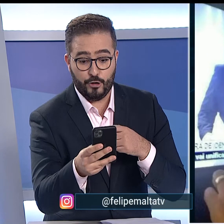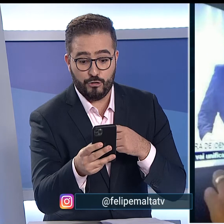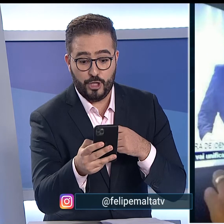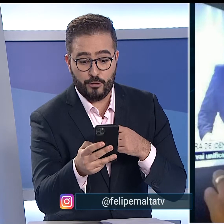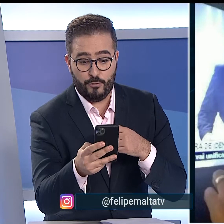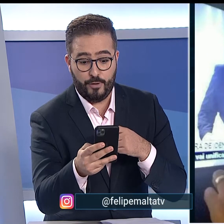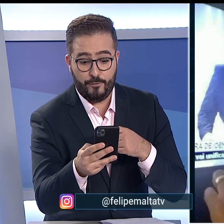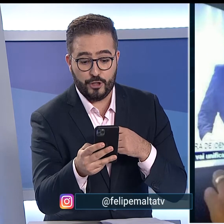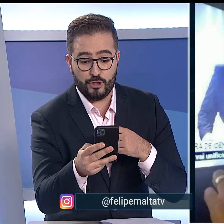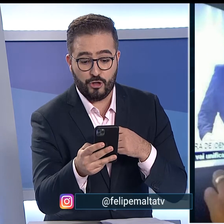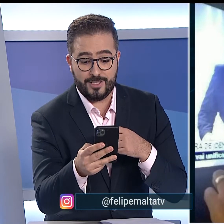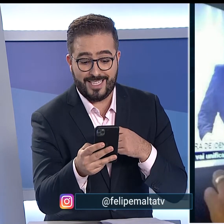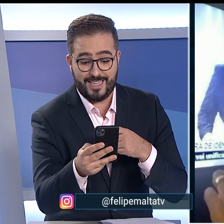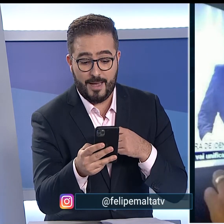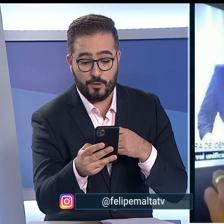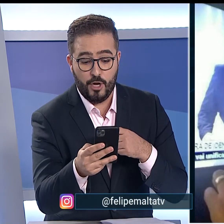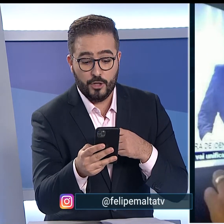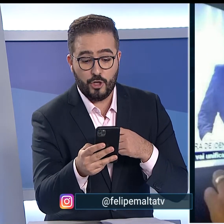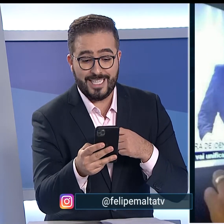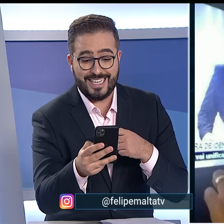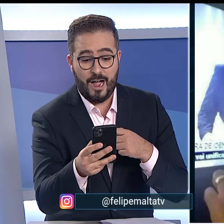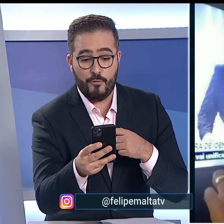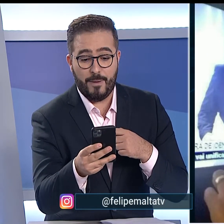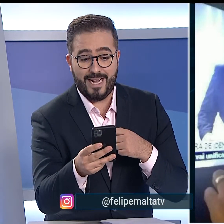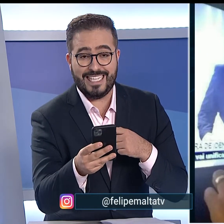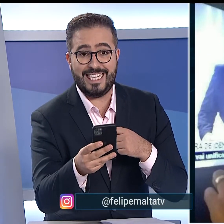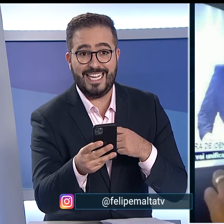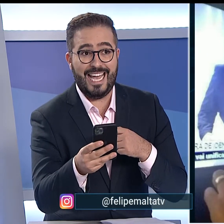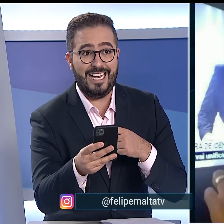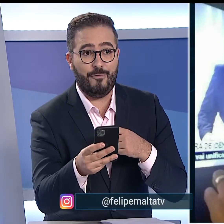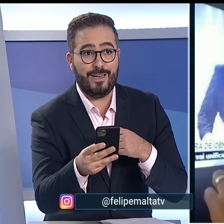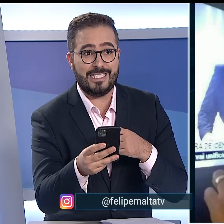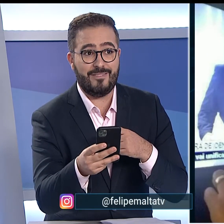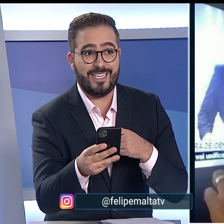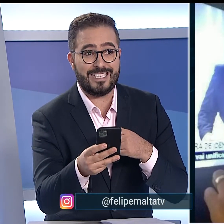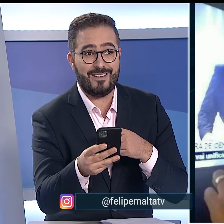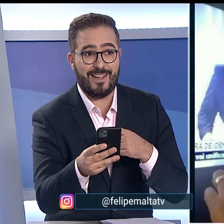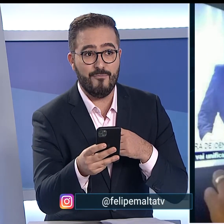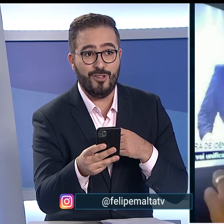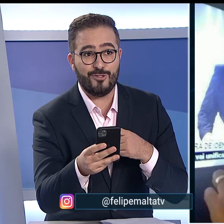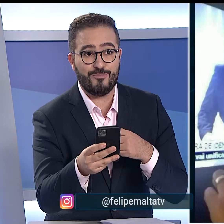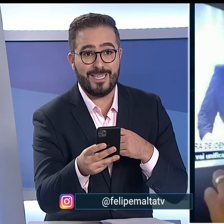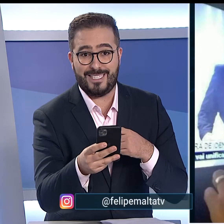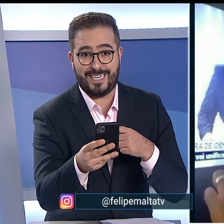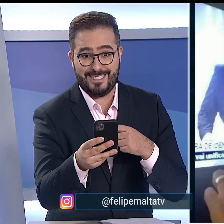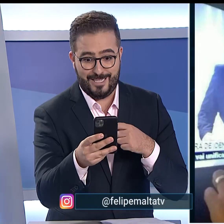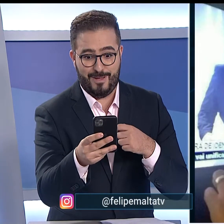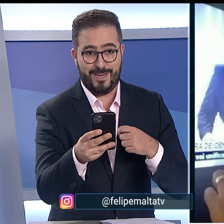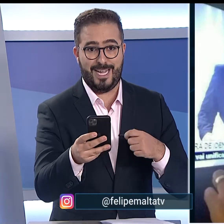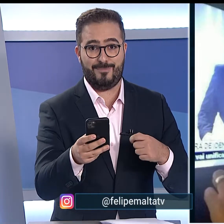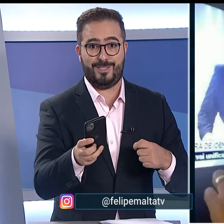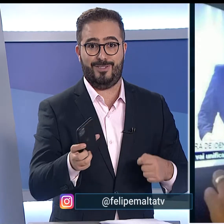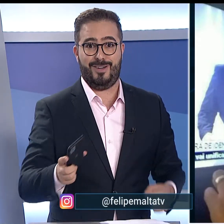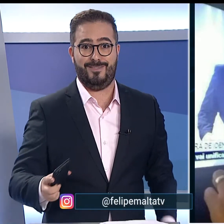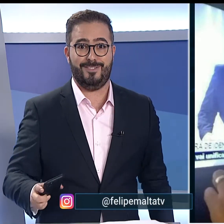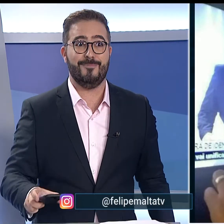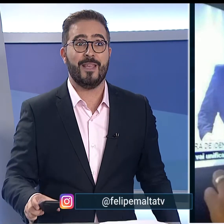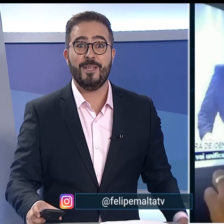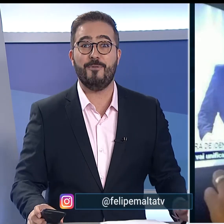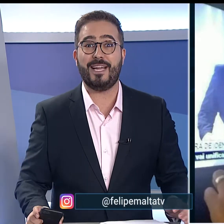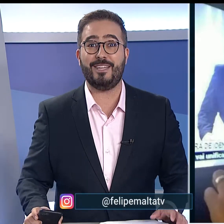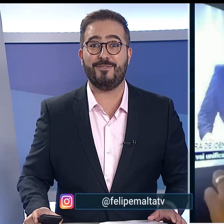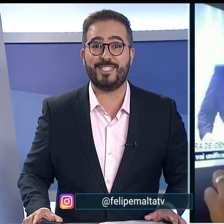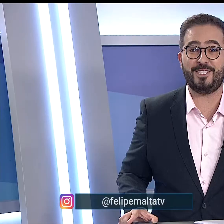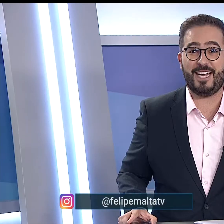aniversário. Foi o dia que eu não vi, foi dia 18 de setembro. Dona Dalva, mãe da Daniele, feliz aniversário, vai muitos meses atrasado, mas obrigado pra senhora, viu?